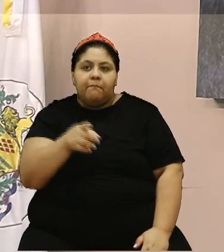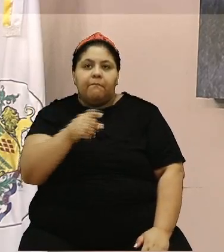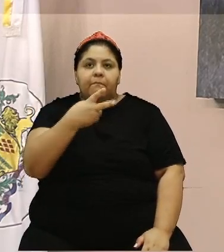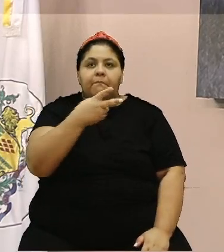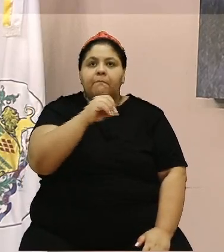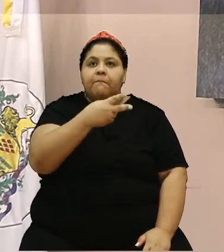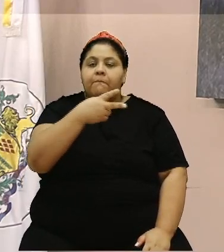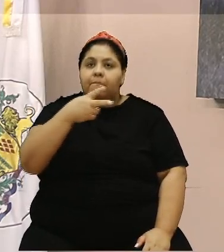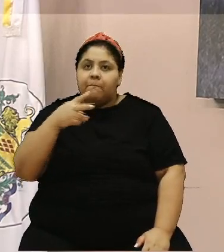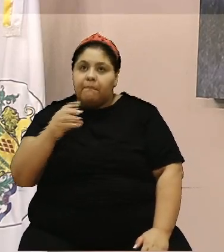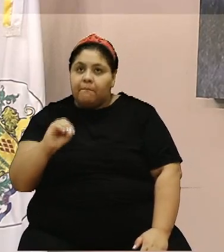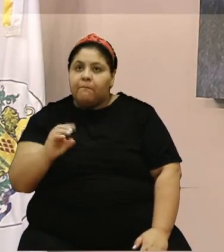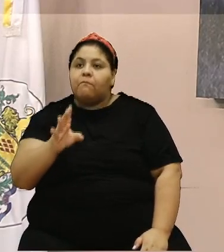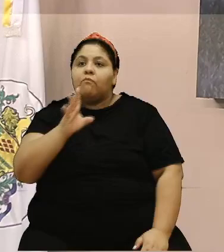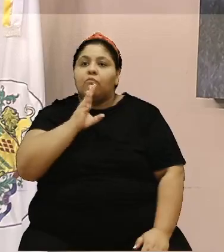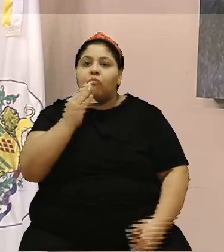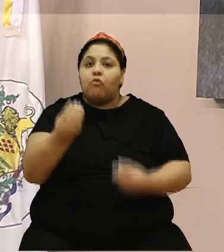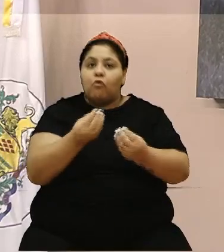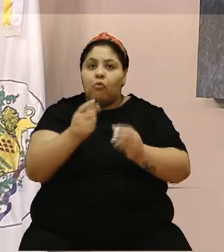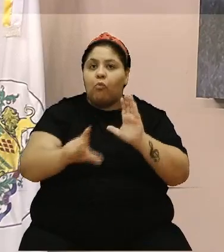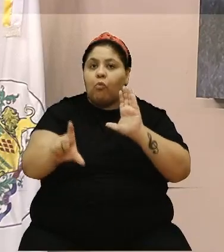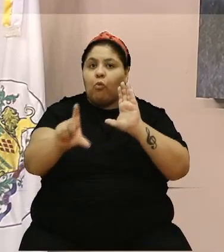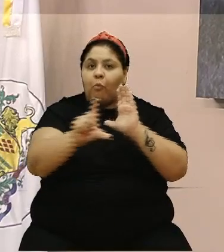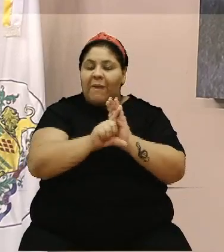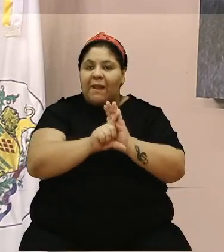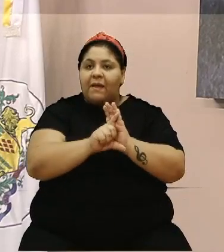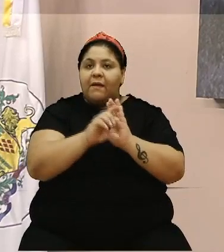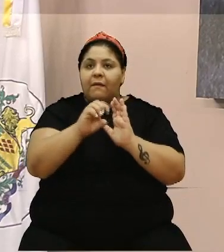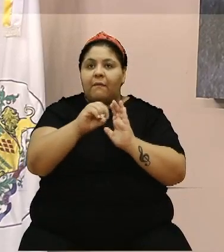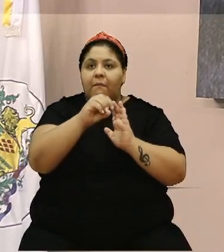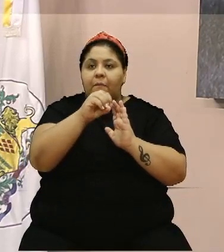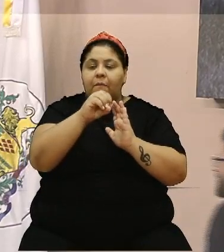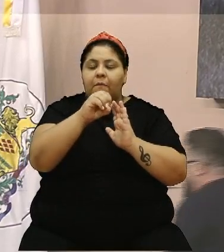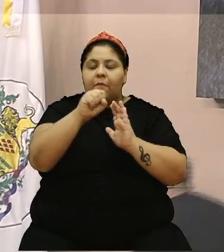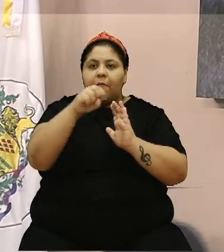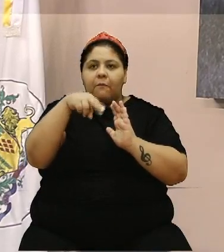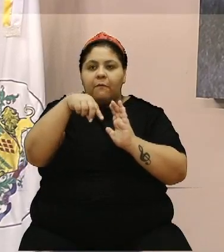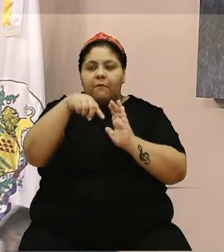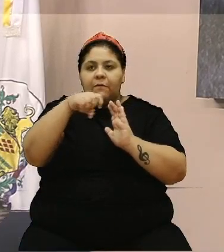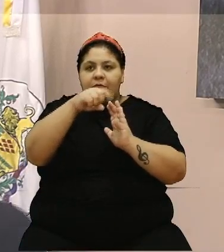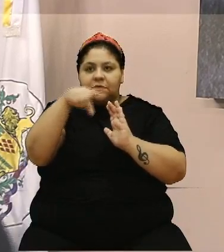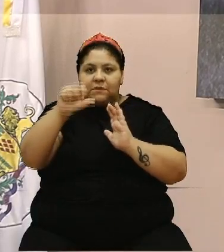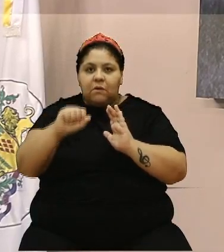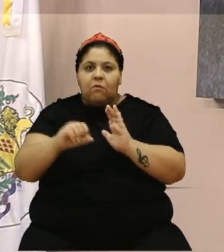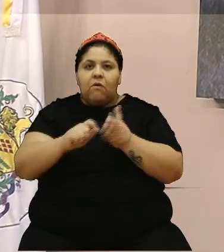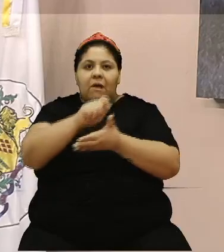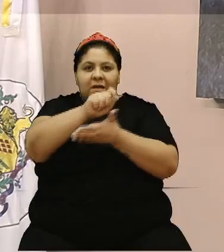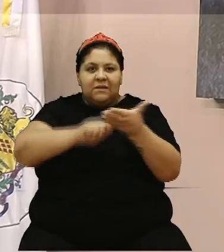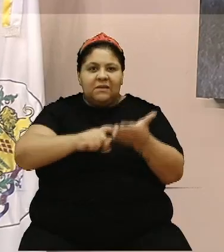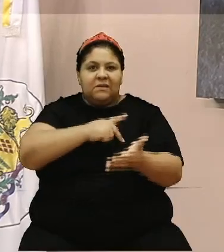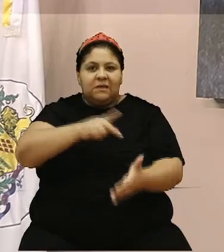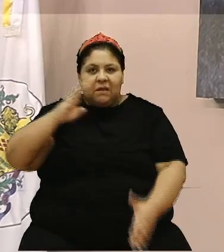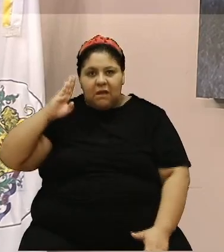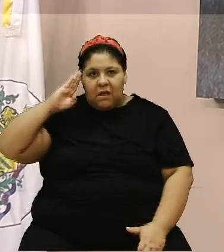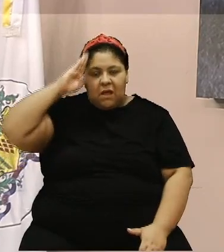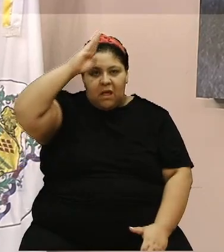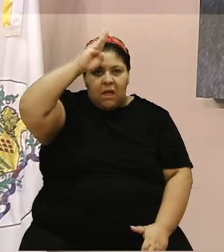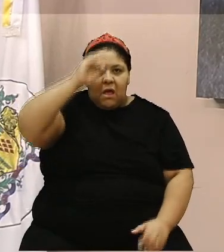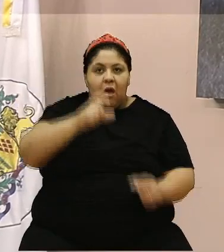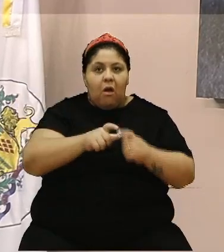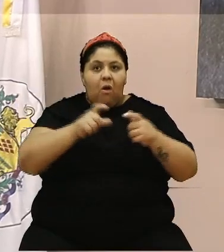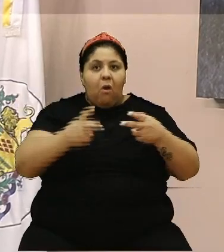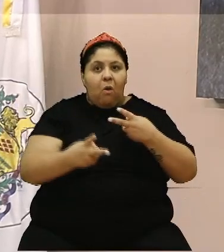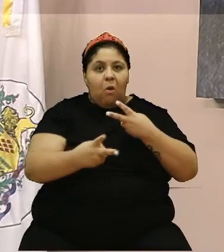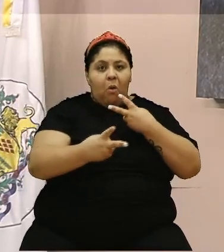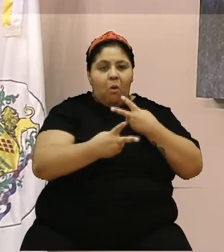14.064/2020, conhecida como a Lei Sanção, assinada pelo presidente Bolsonaro, aumentou as penas para